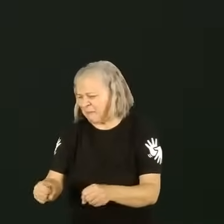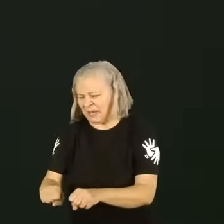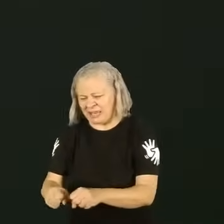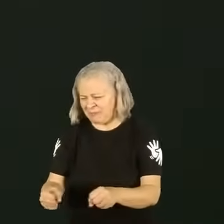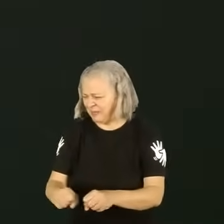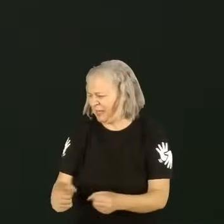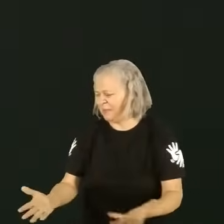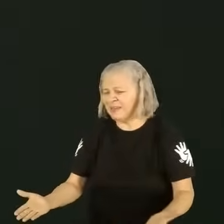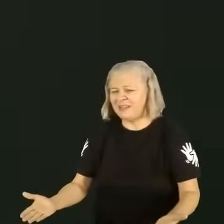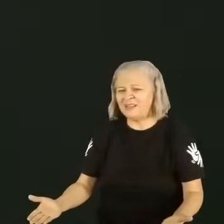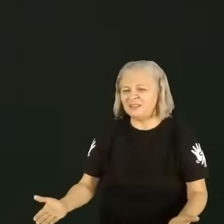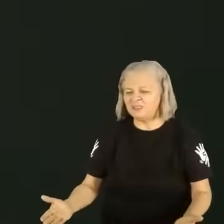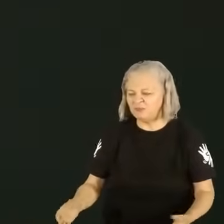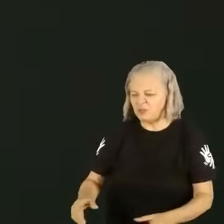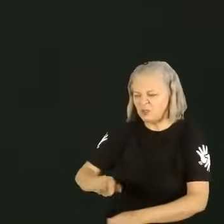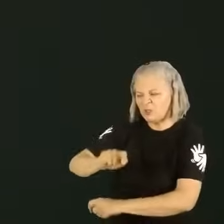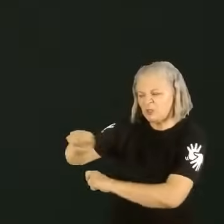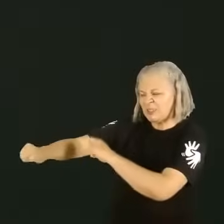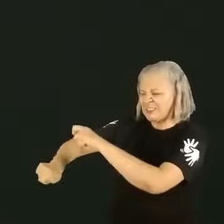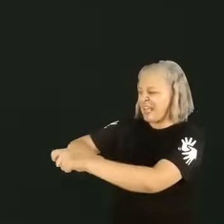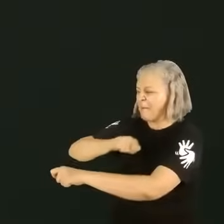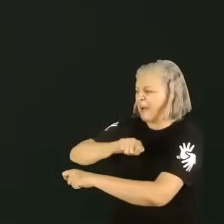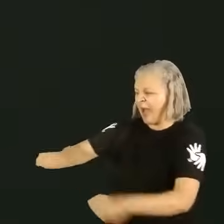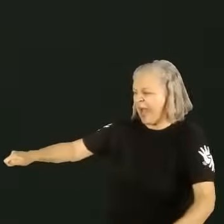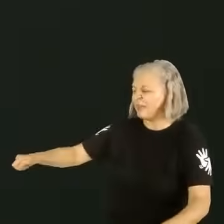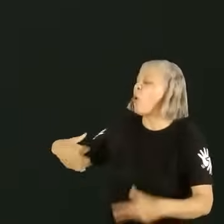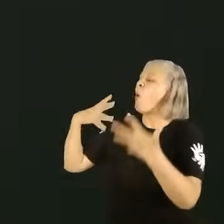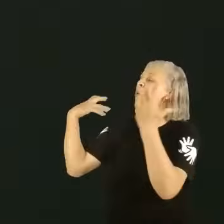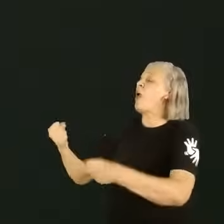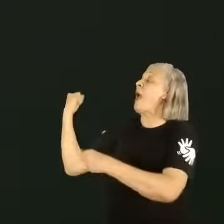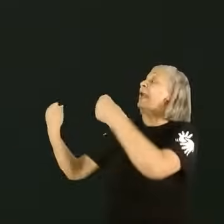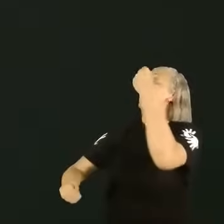Fit. Irmão, isso é romper a multidão.